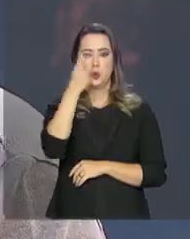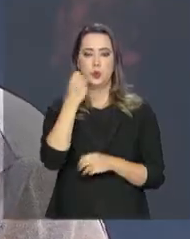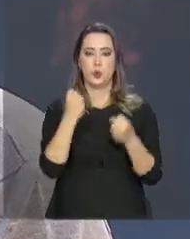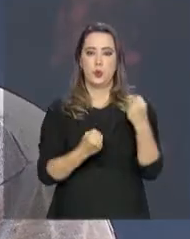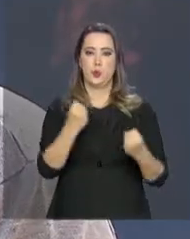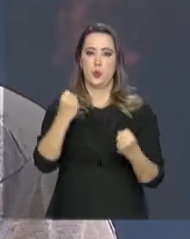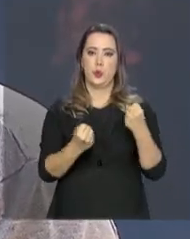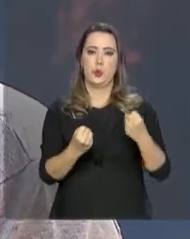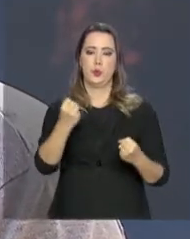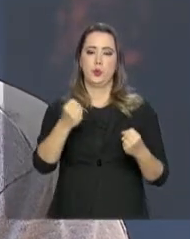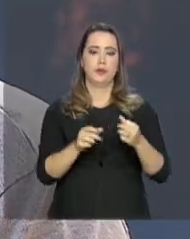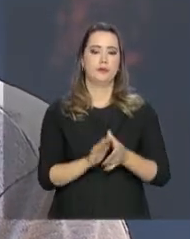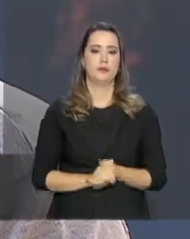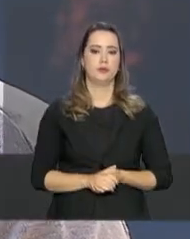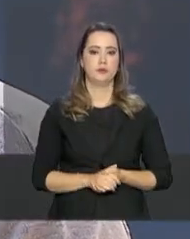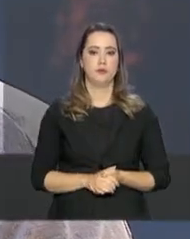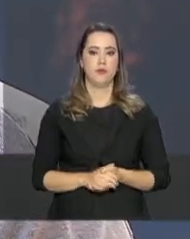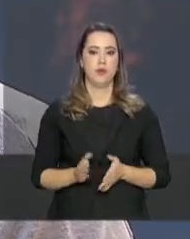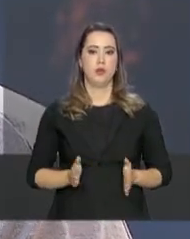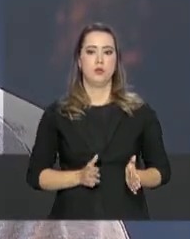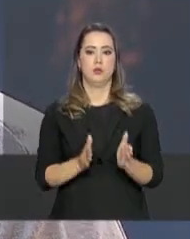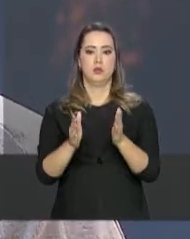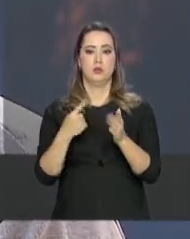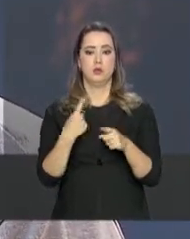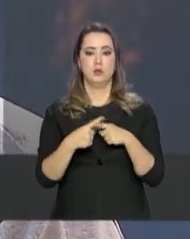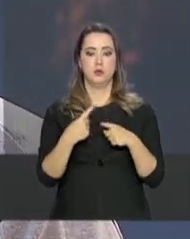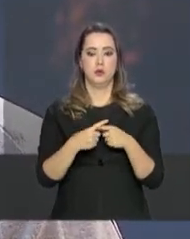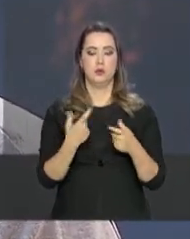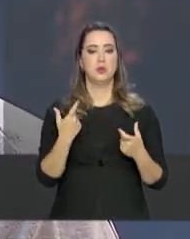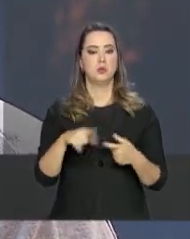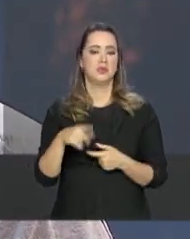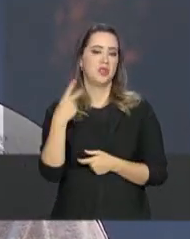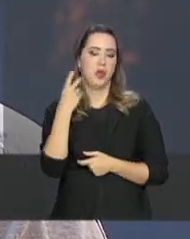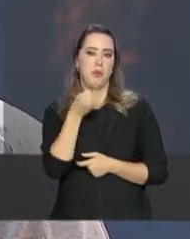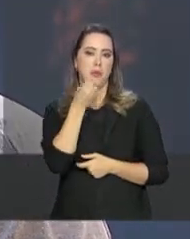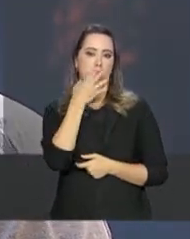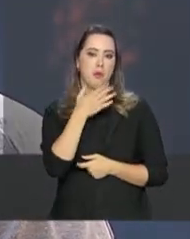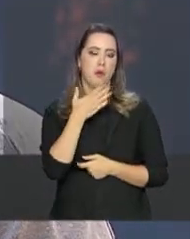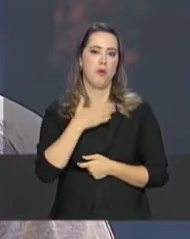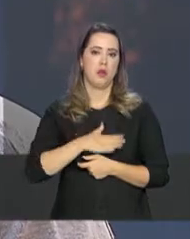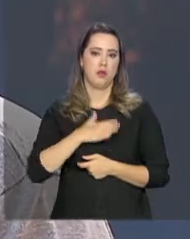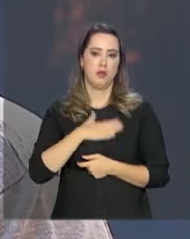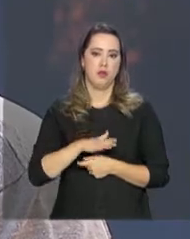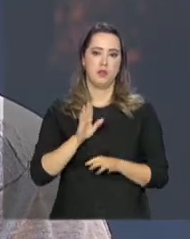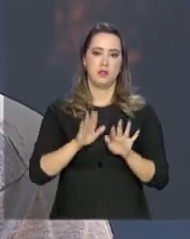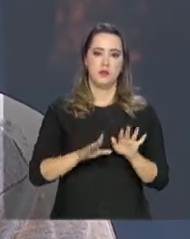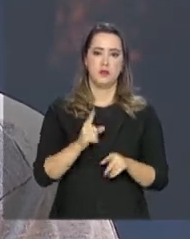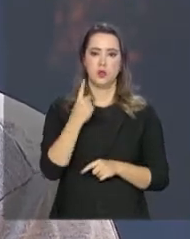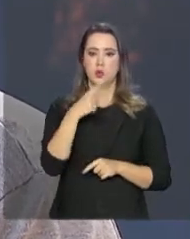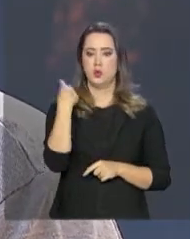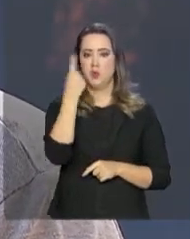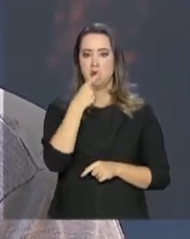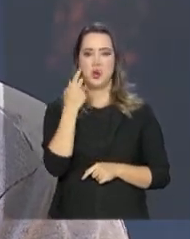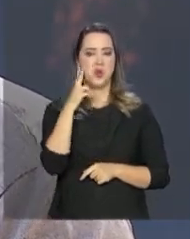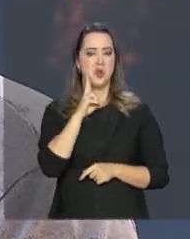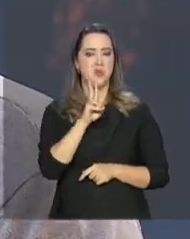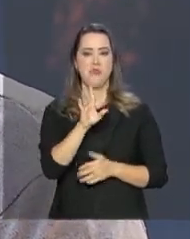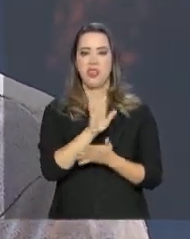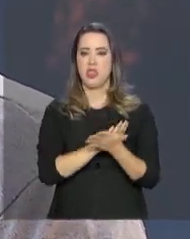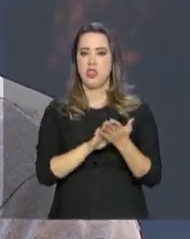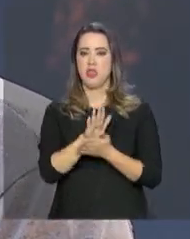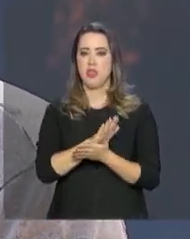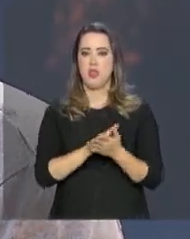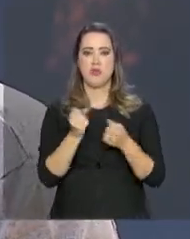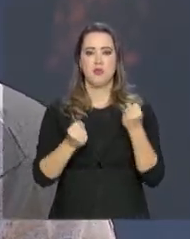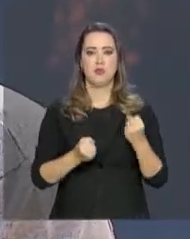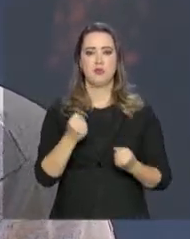Eu pego esse trajeto de 1.200 porque é uma estrada tranquila, você passa às vezes uma hora sem ver carro, sempre